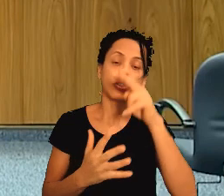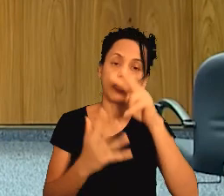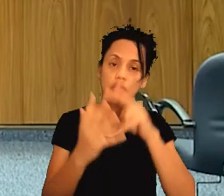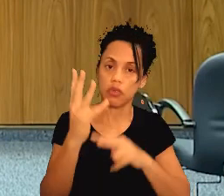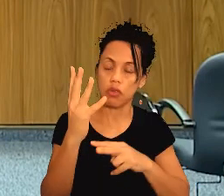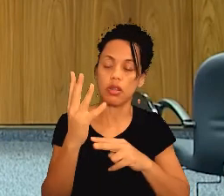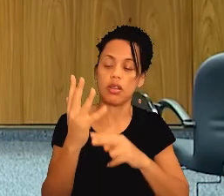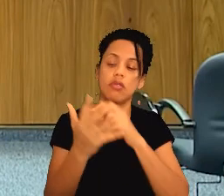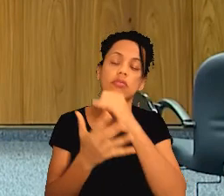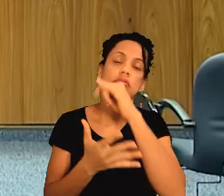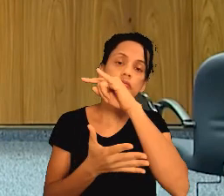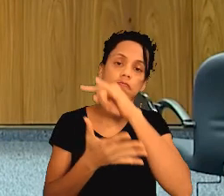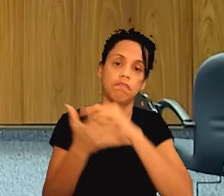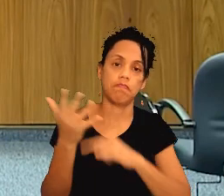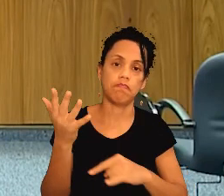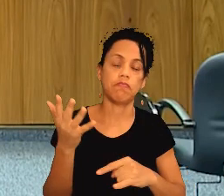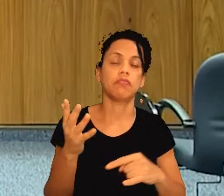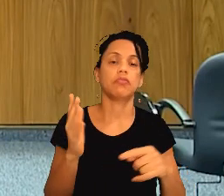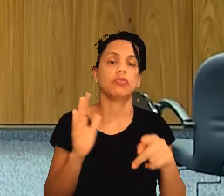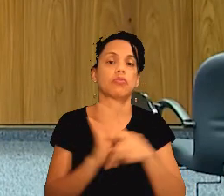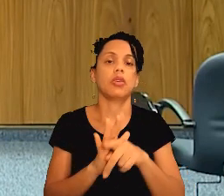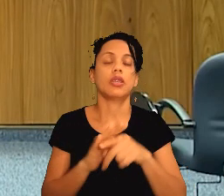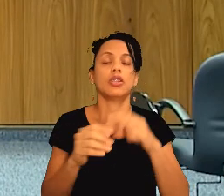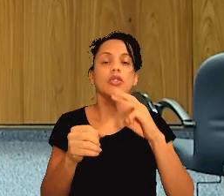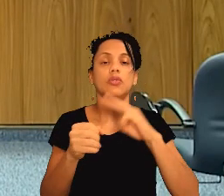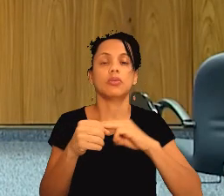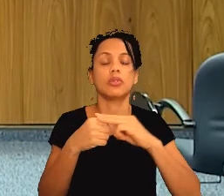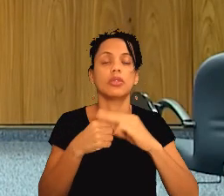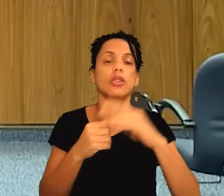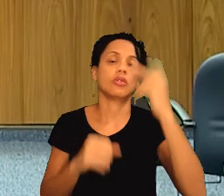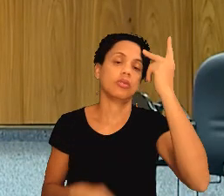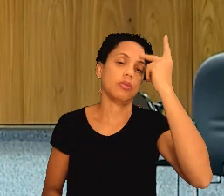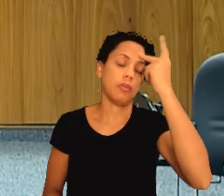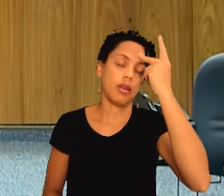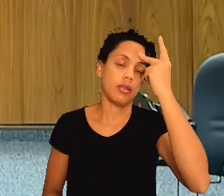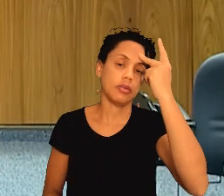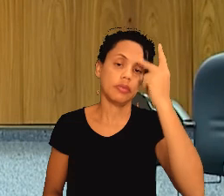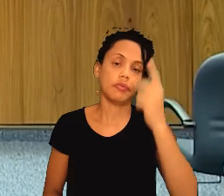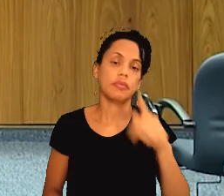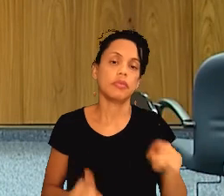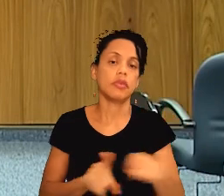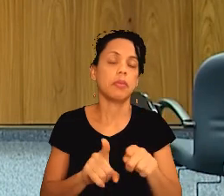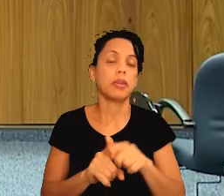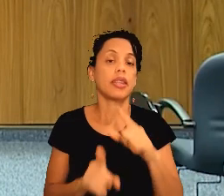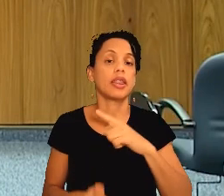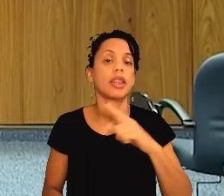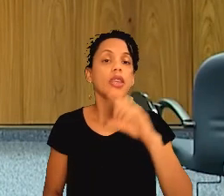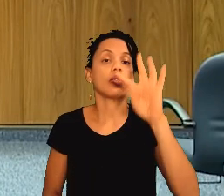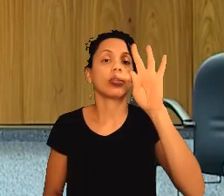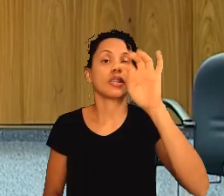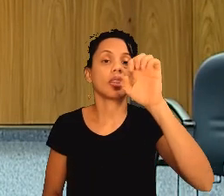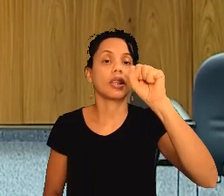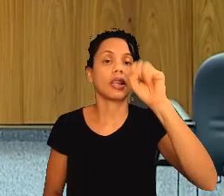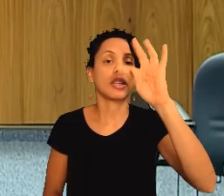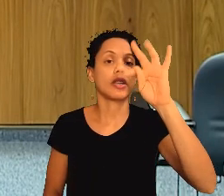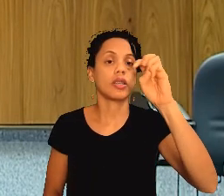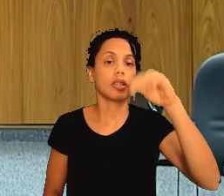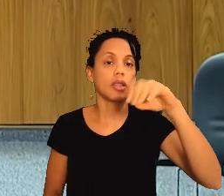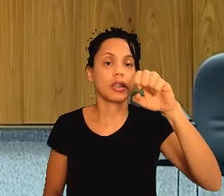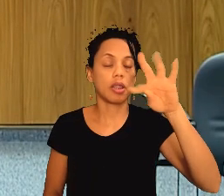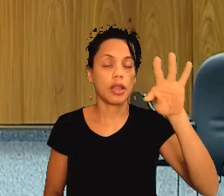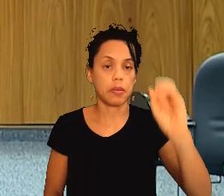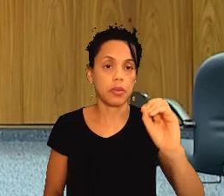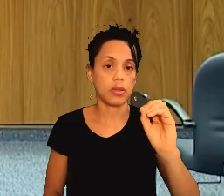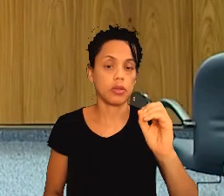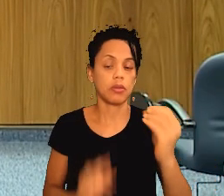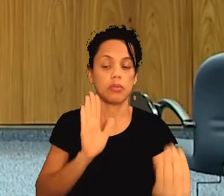nos documentos do Arquivo Municipal de São Paulo, os testamentos